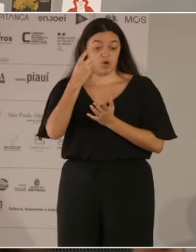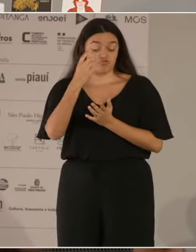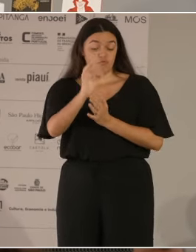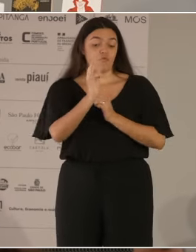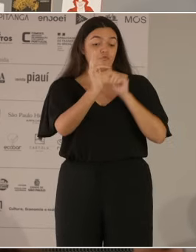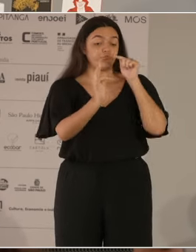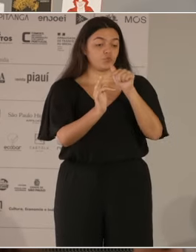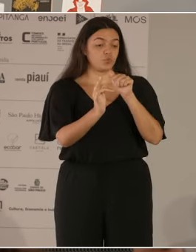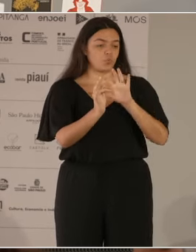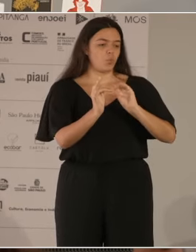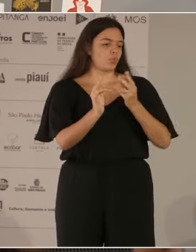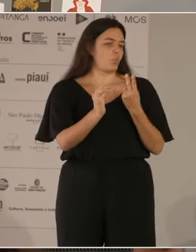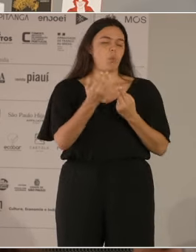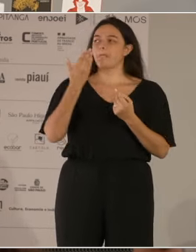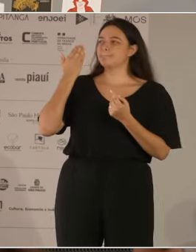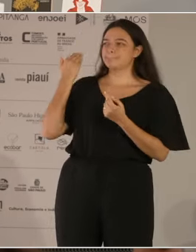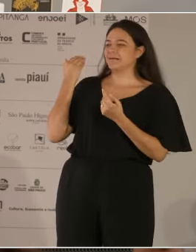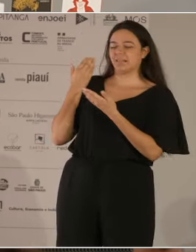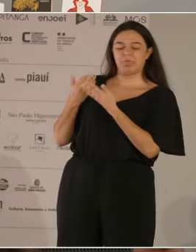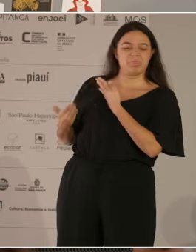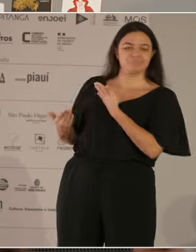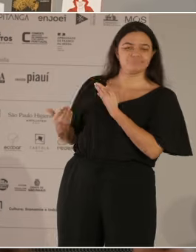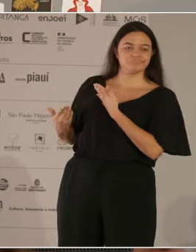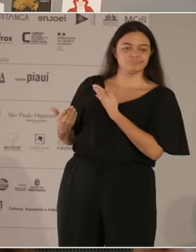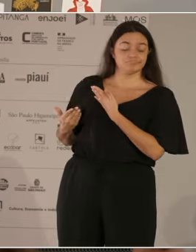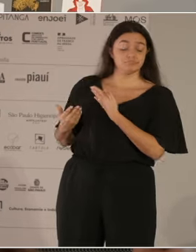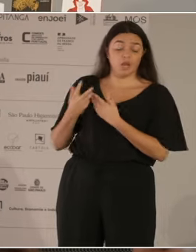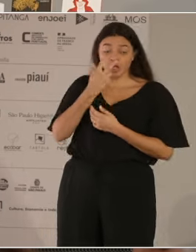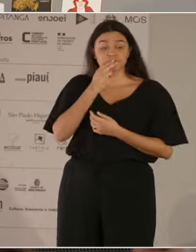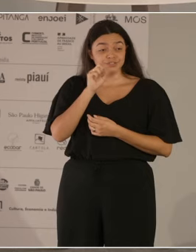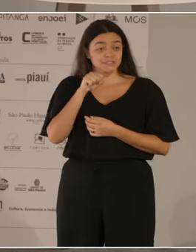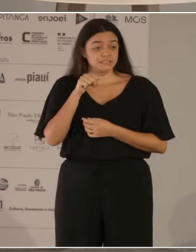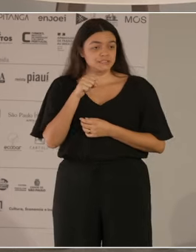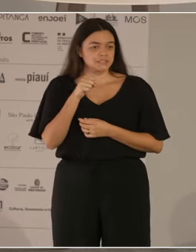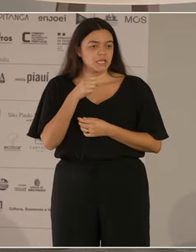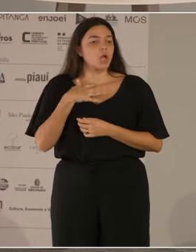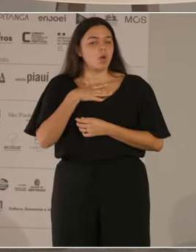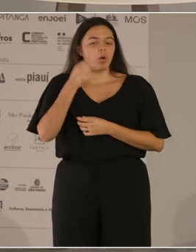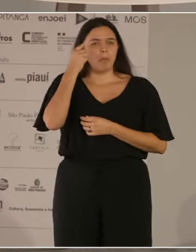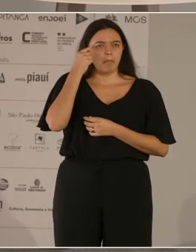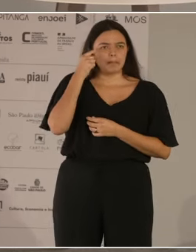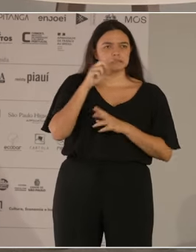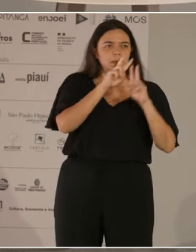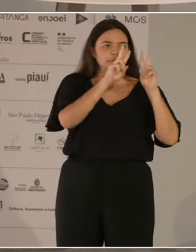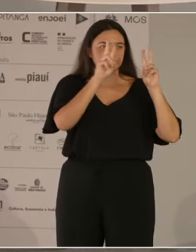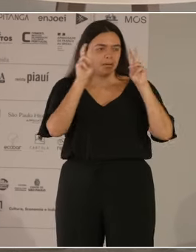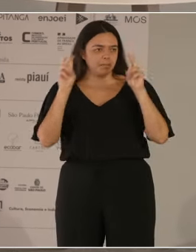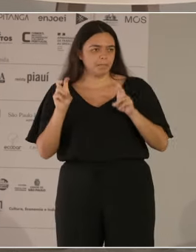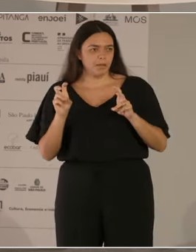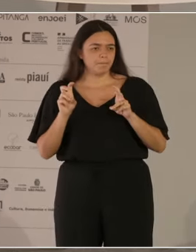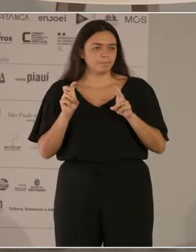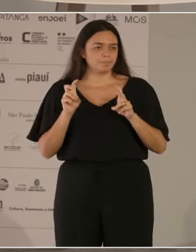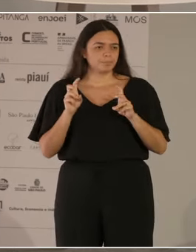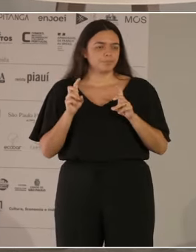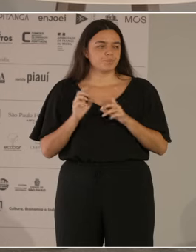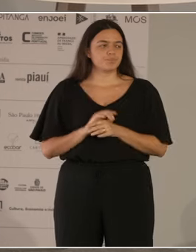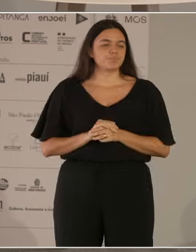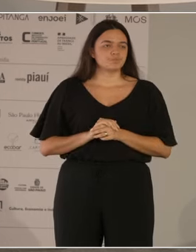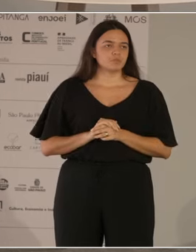o passado não serve para nada? Eu acho que sim, certamente. Eu gosto de pensar nos seguintes termos, né? Assim, essa boa